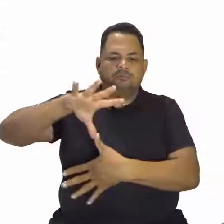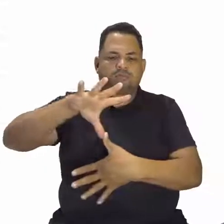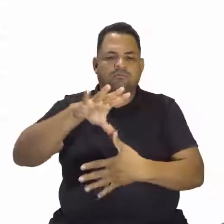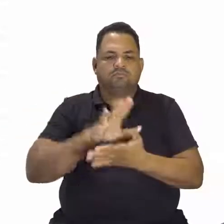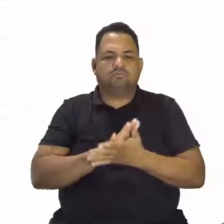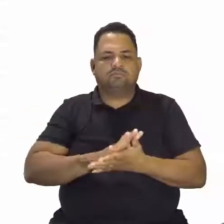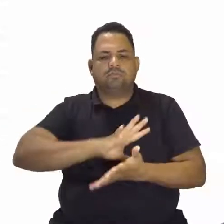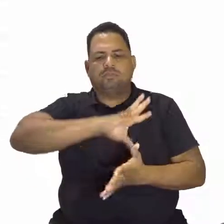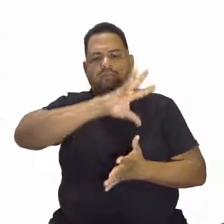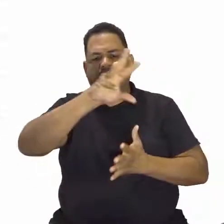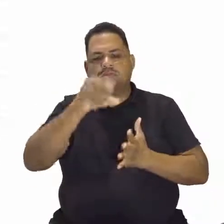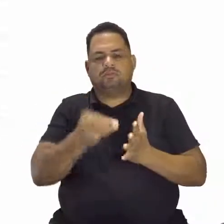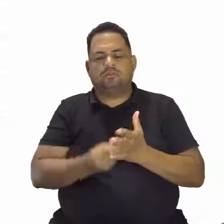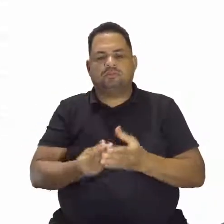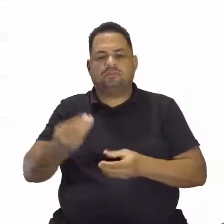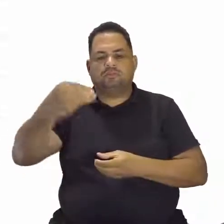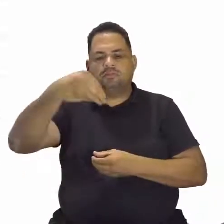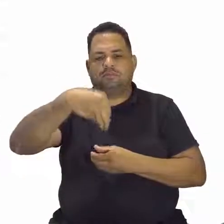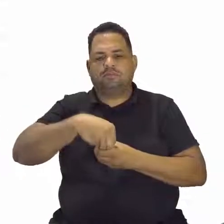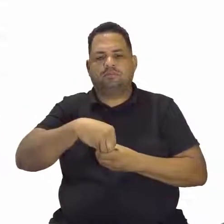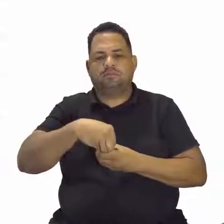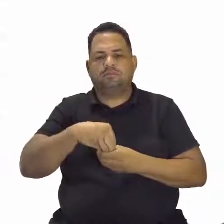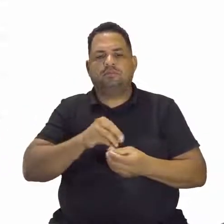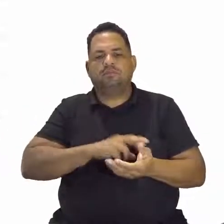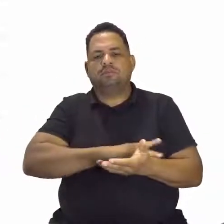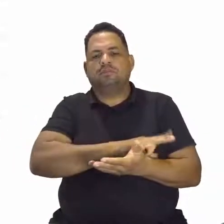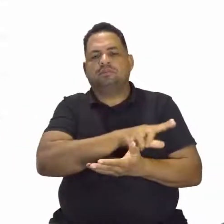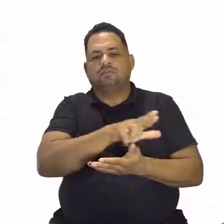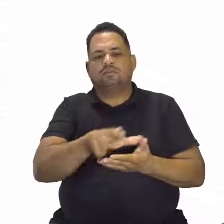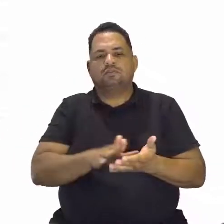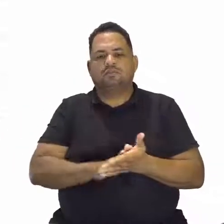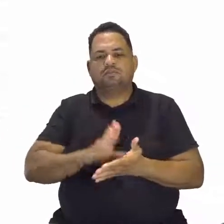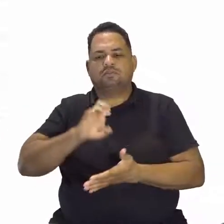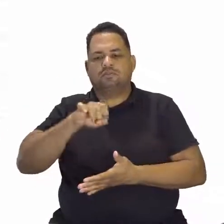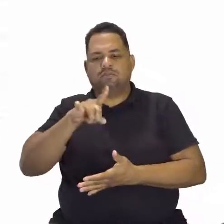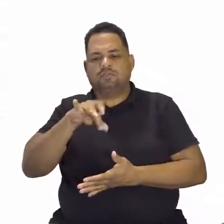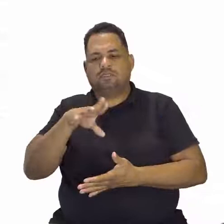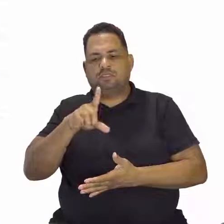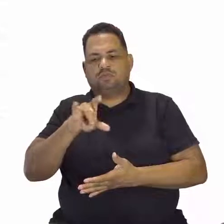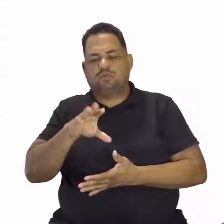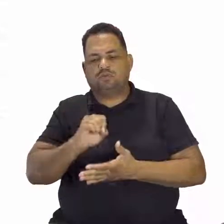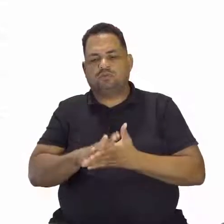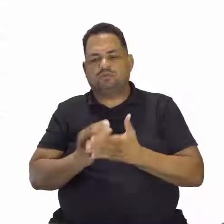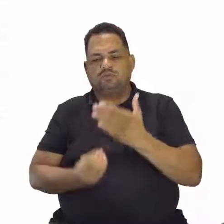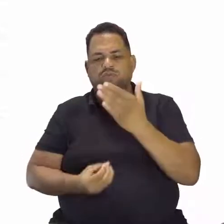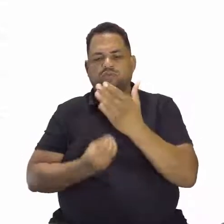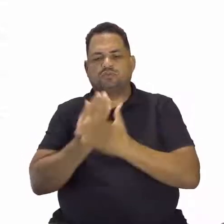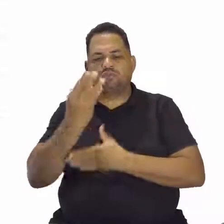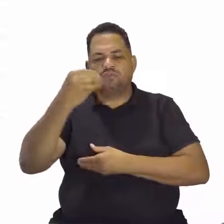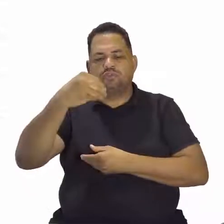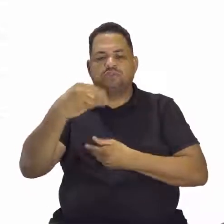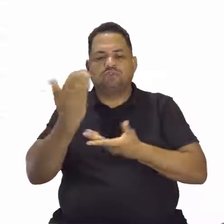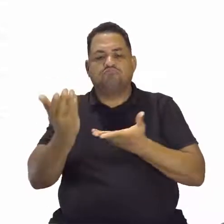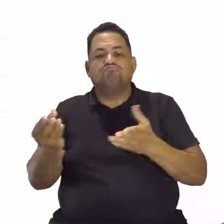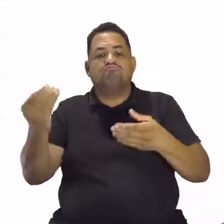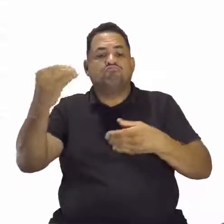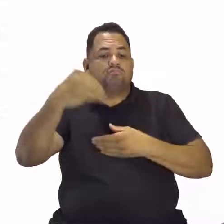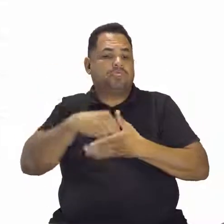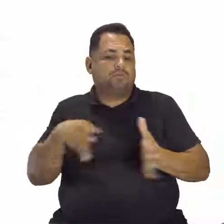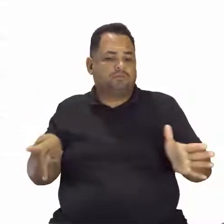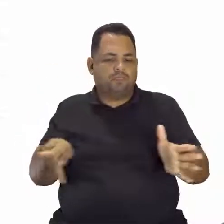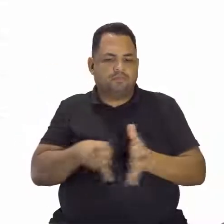faz parte de muitos estereótipos criados para essa região. É uma região